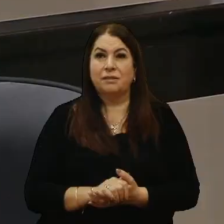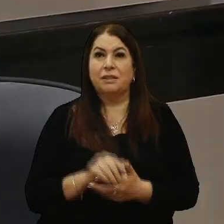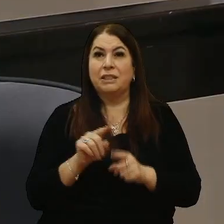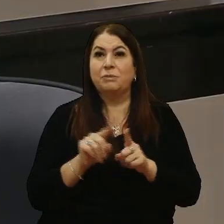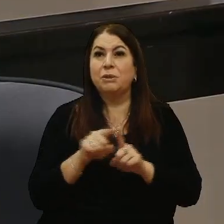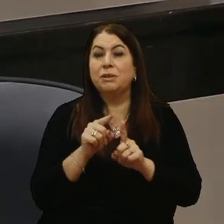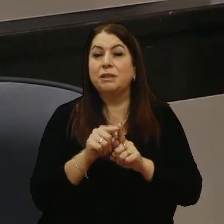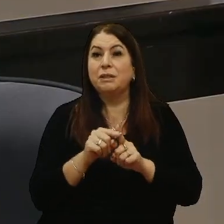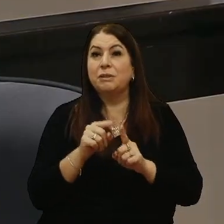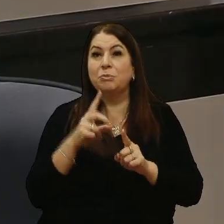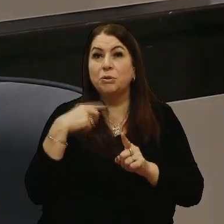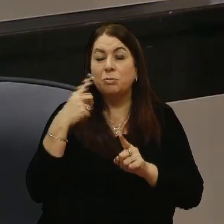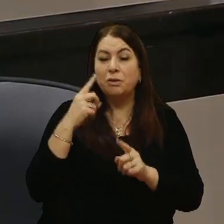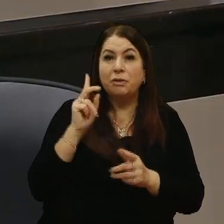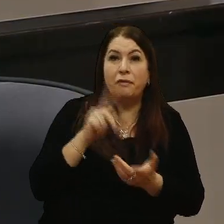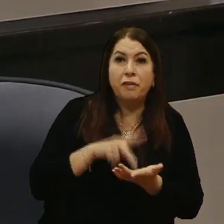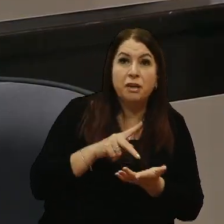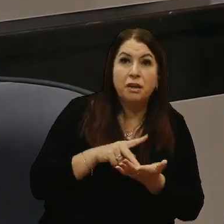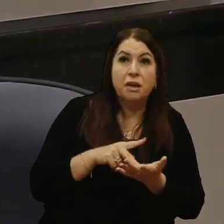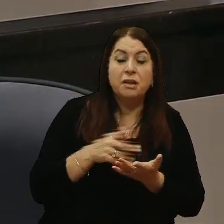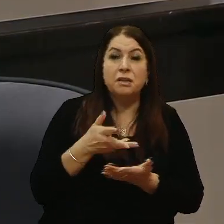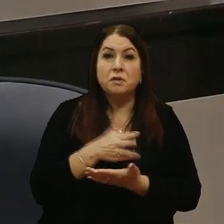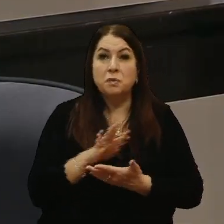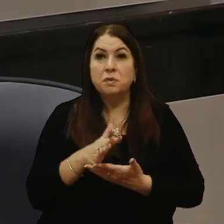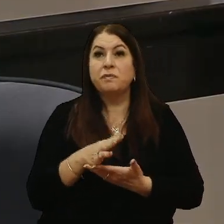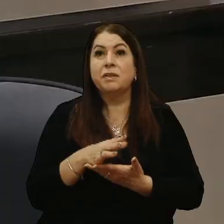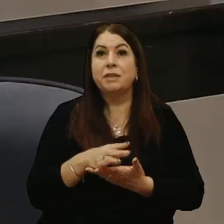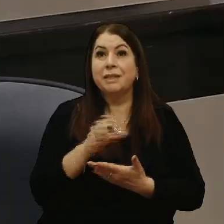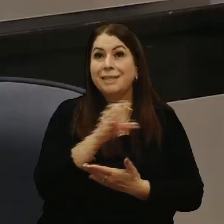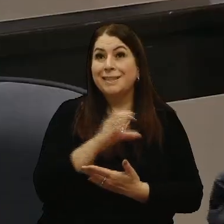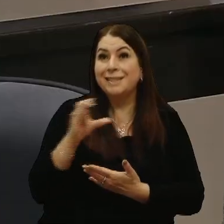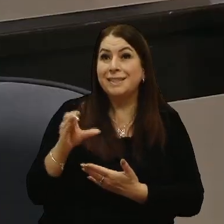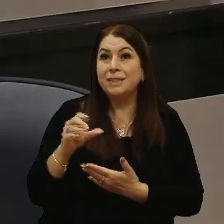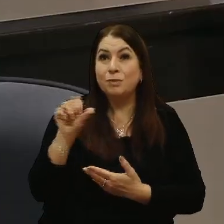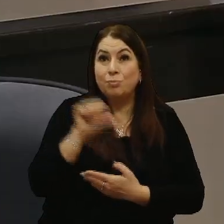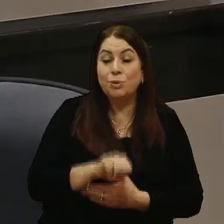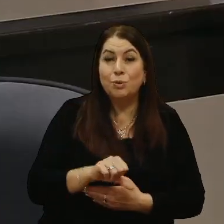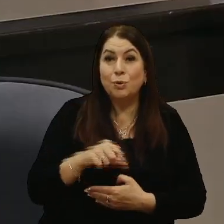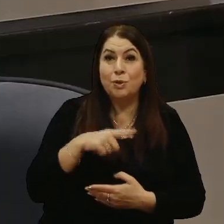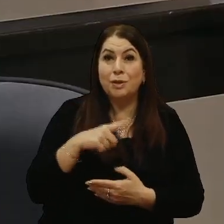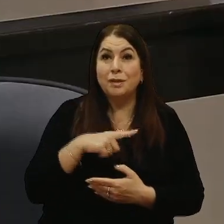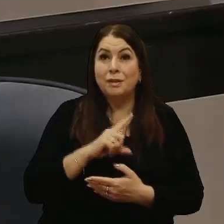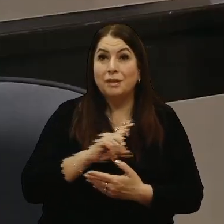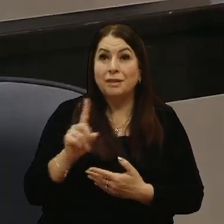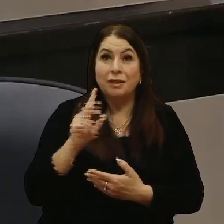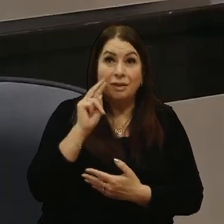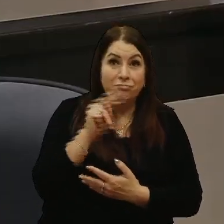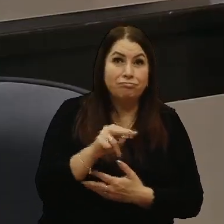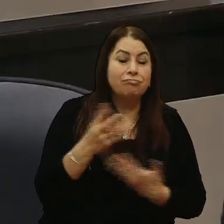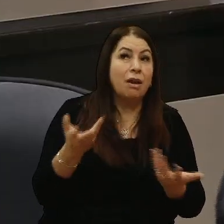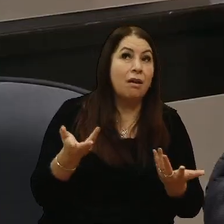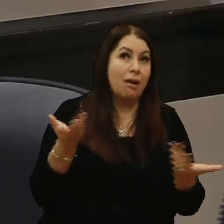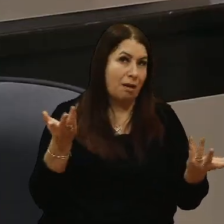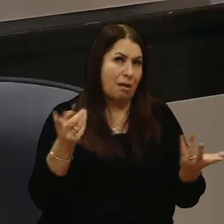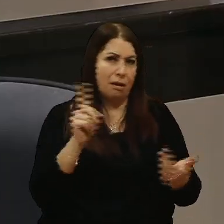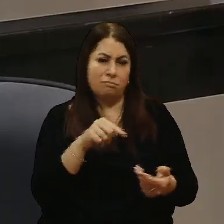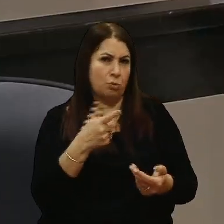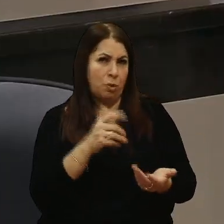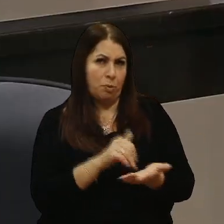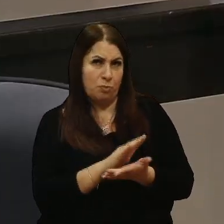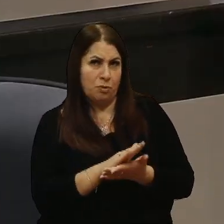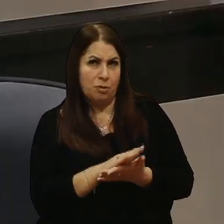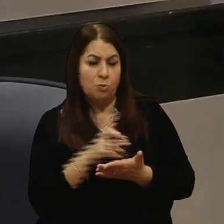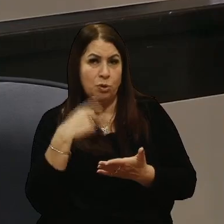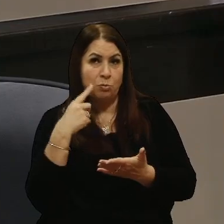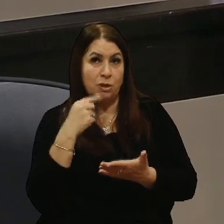pelos deputados é verdade e às vezes, muitas vezes, esses CCs são os piores que tem. Tu vai lá, tu olha, esse aí não dá para demitir porque o